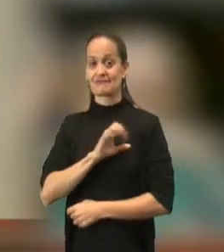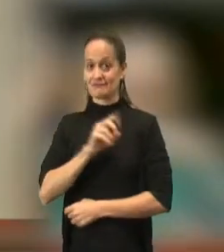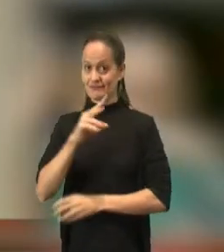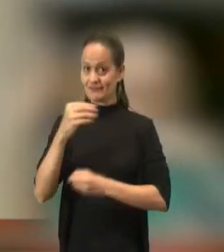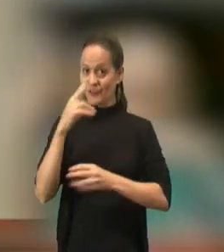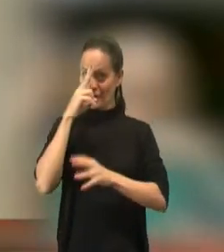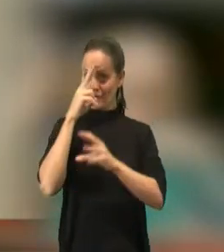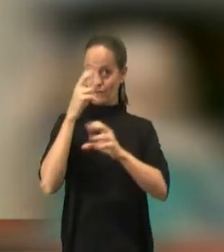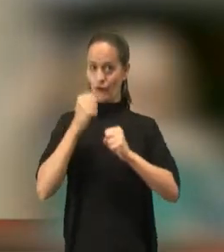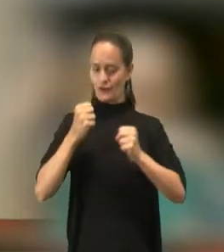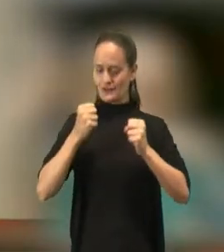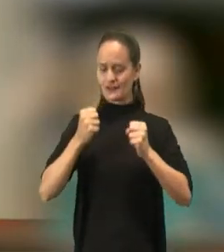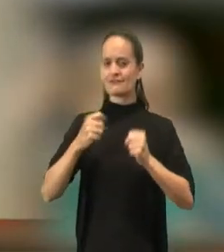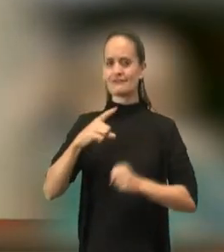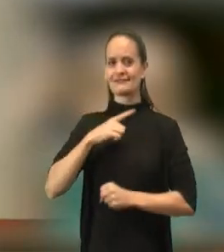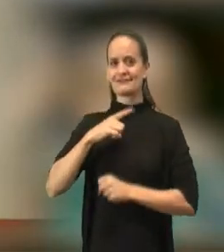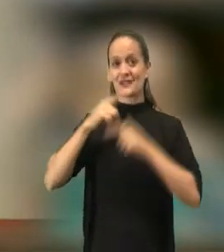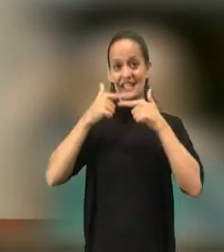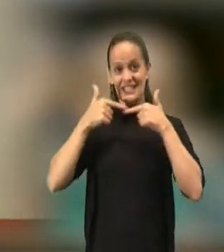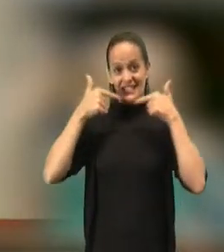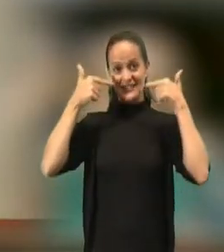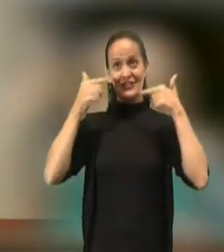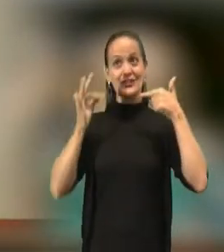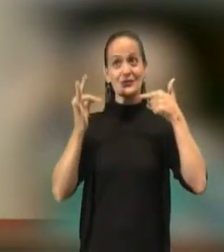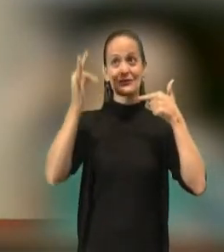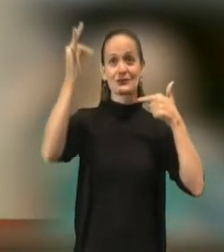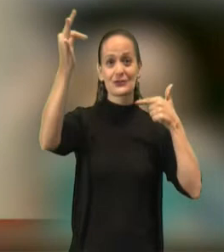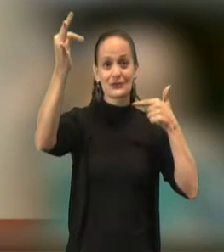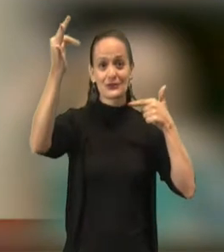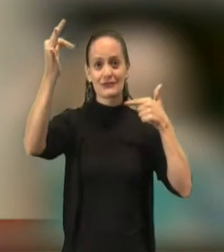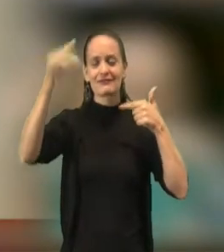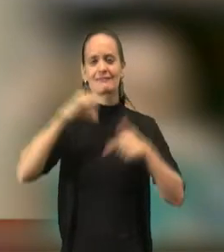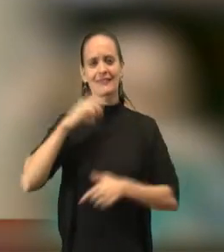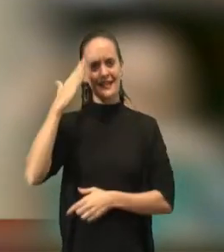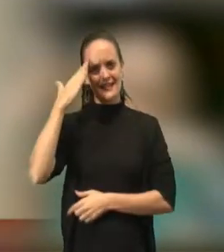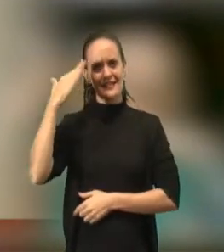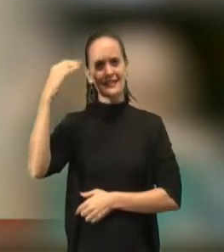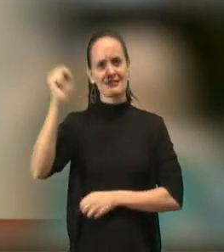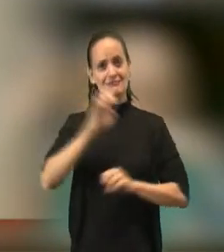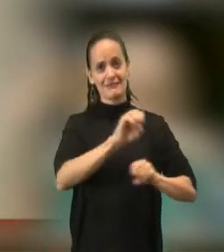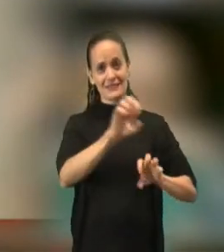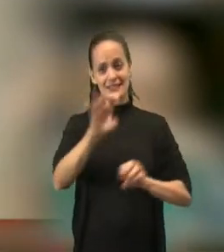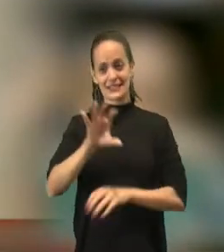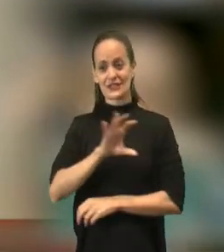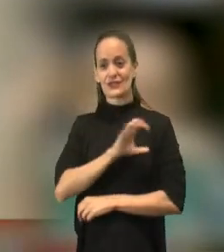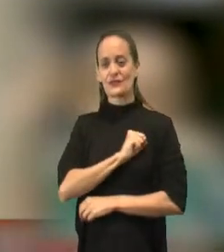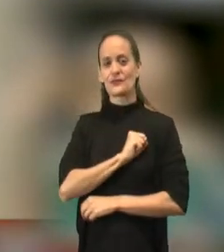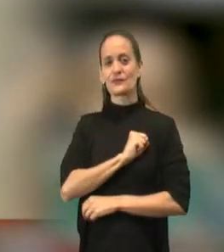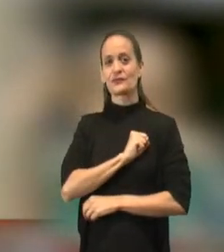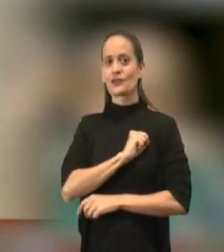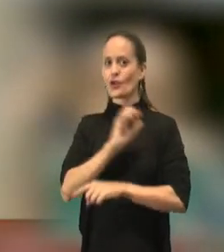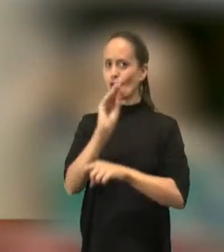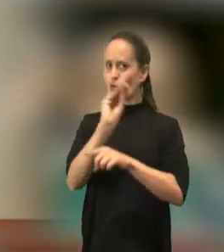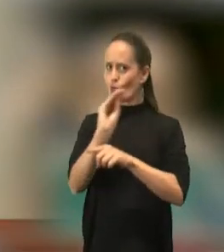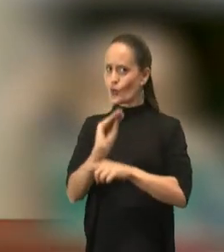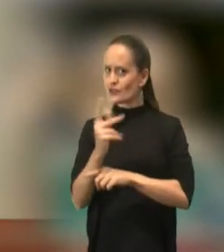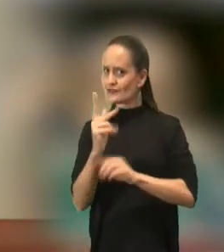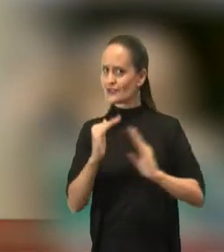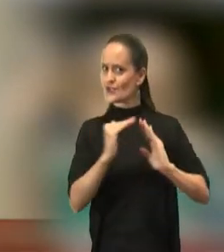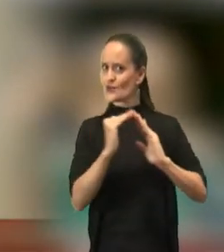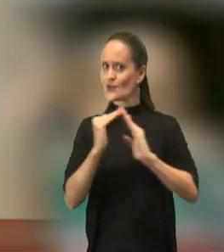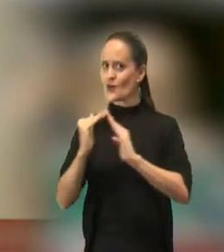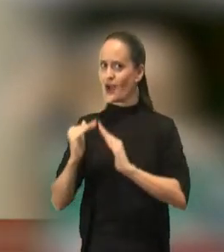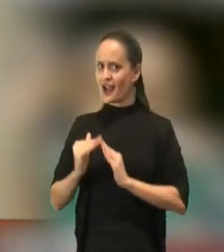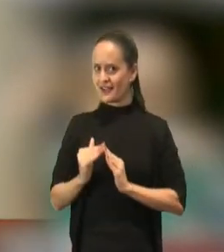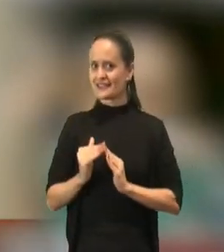força e dignidade. Sorri diante do futuro. Fala com sabedoria e ensina com amor. Cuida dos negócios de sua casa e não dá